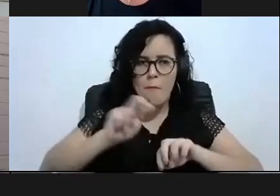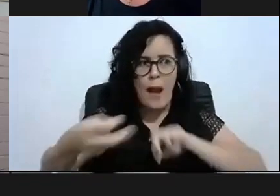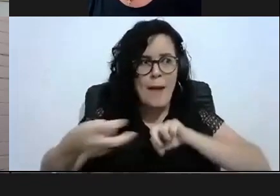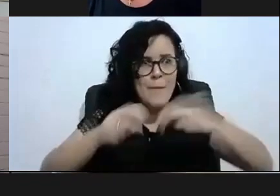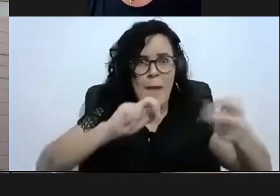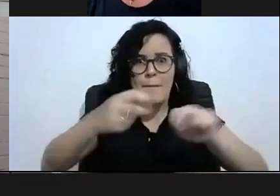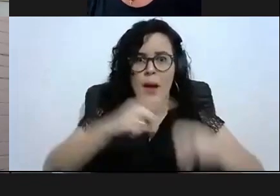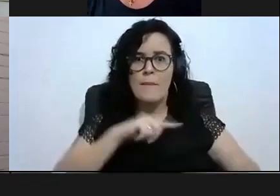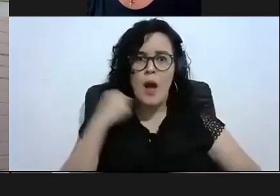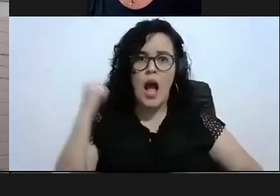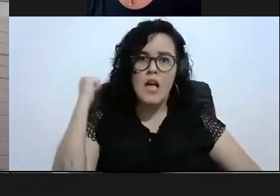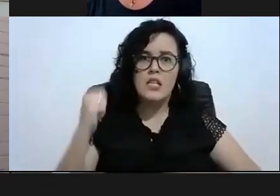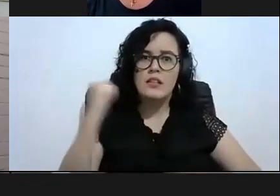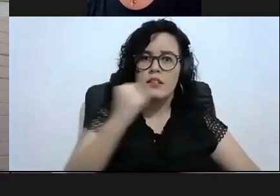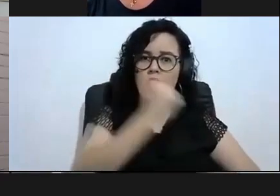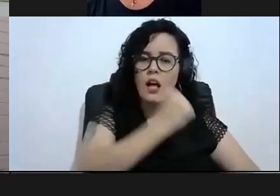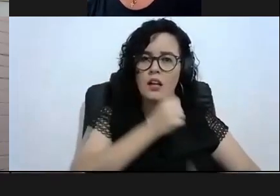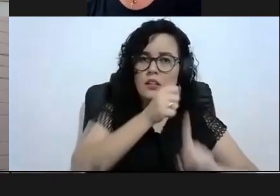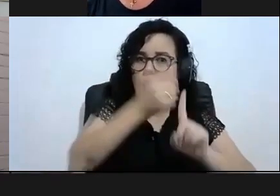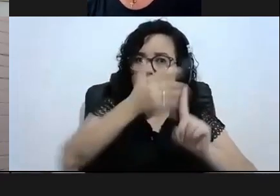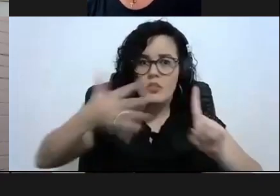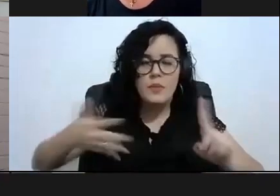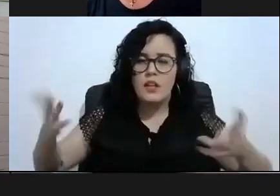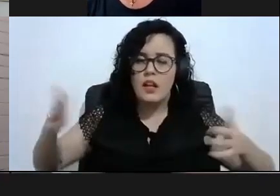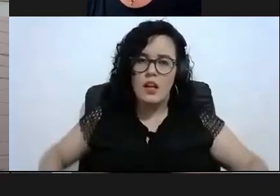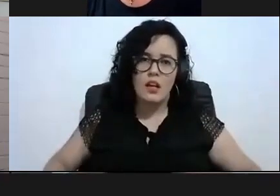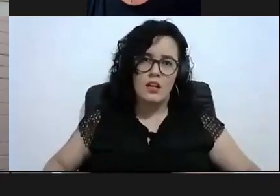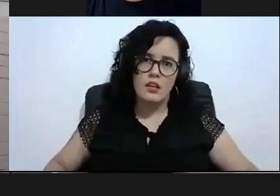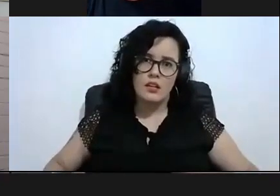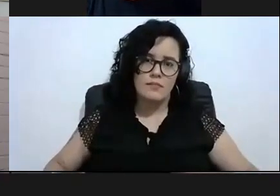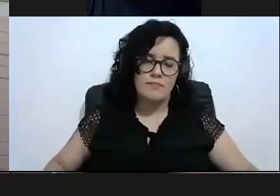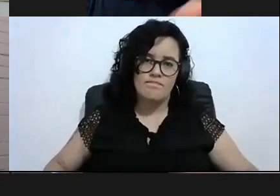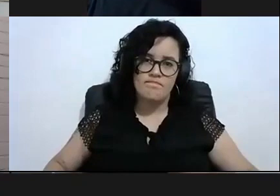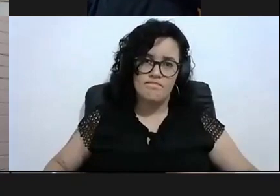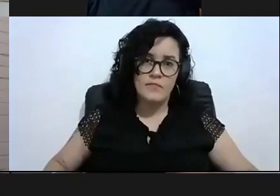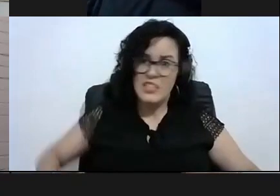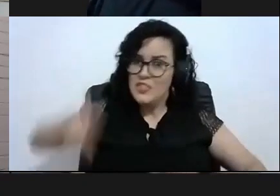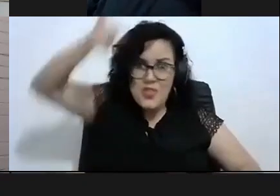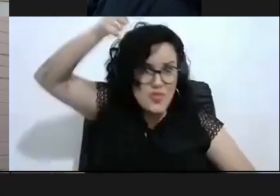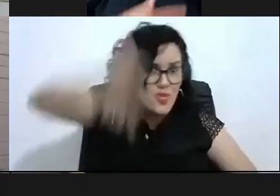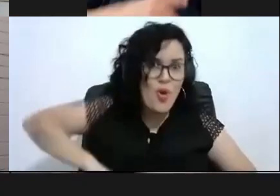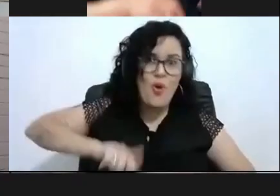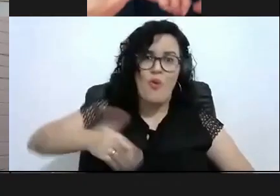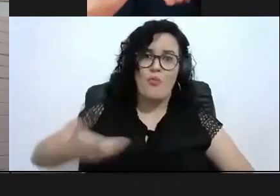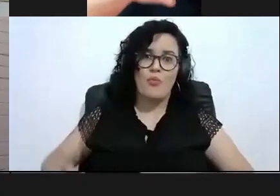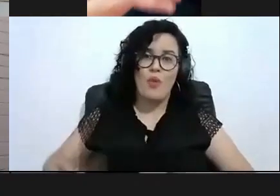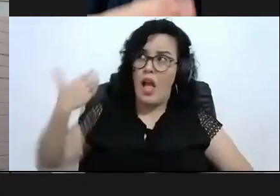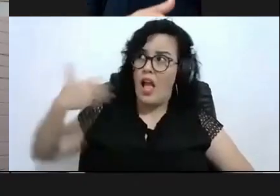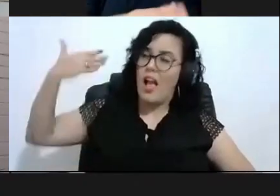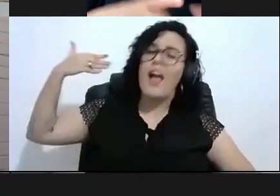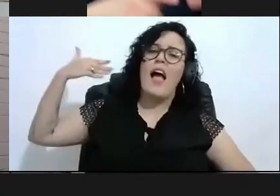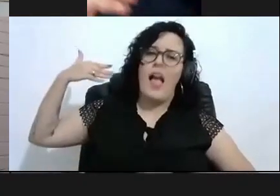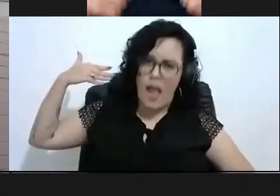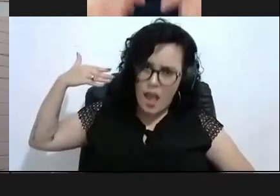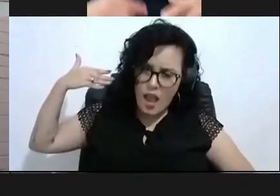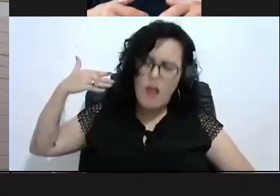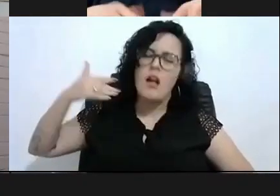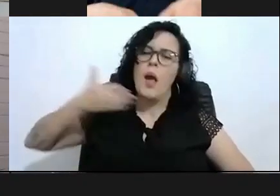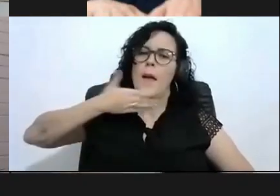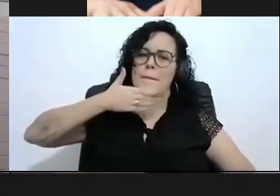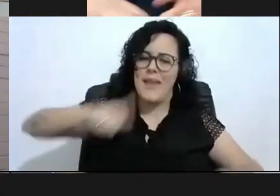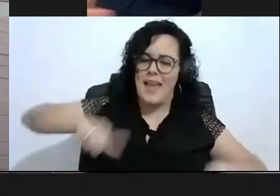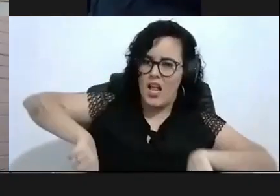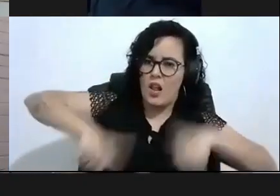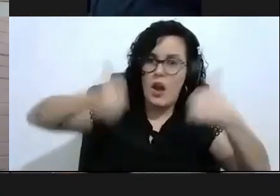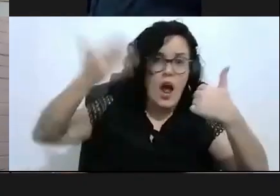de assassinatos de pessoas LGBTs. De novo, que já era, depois teve uma recuperação, agora